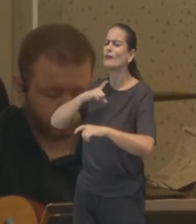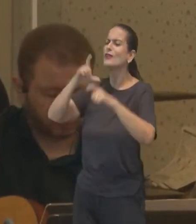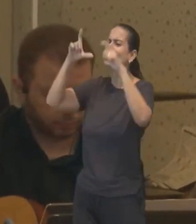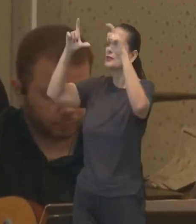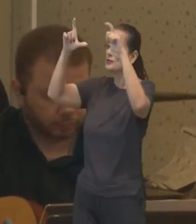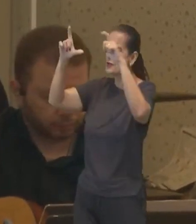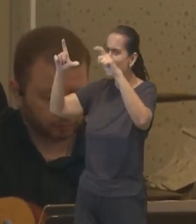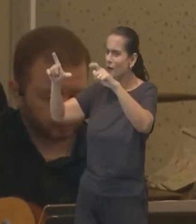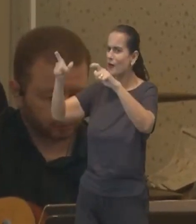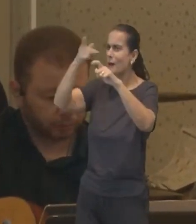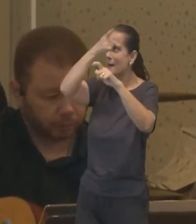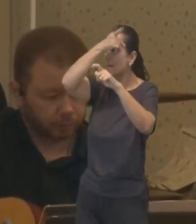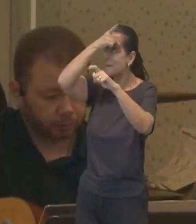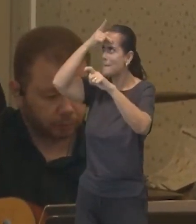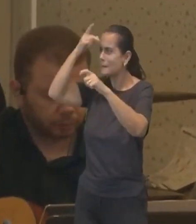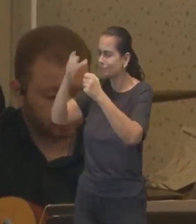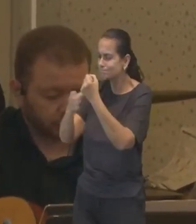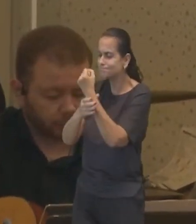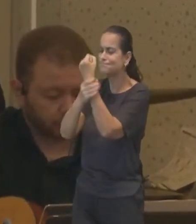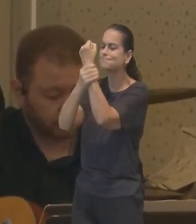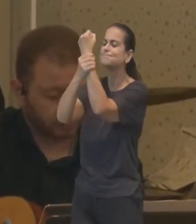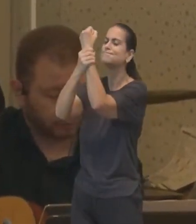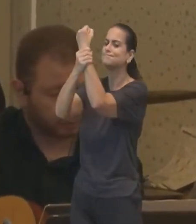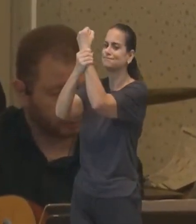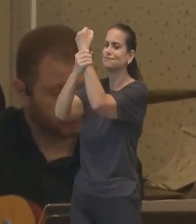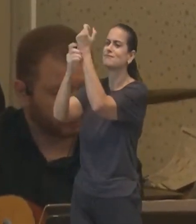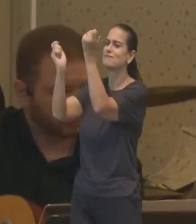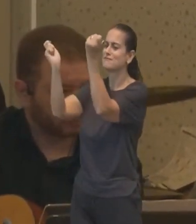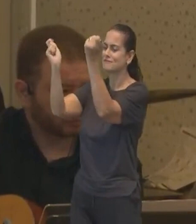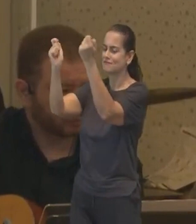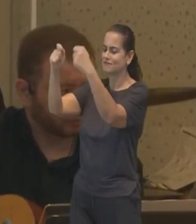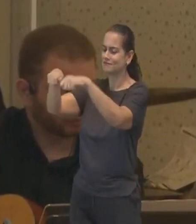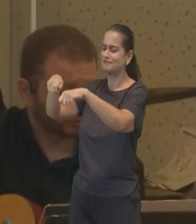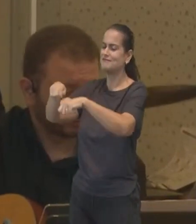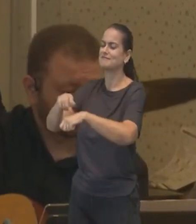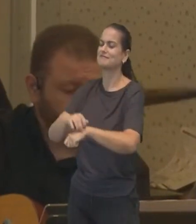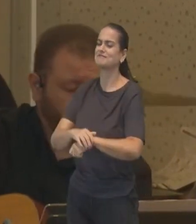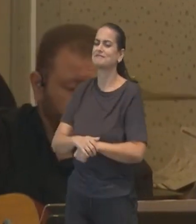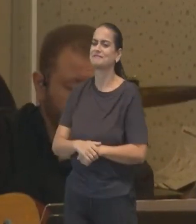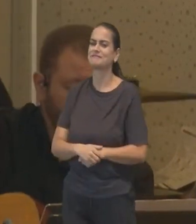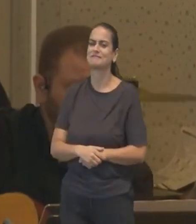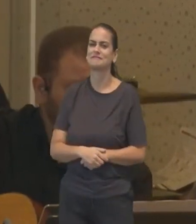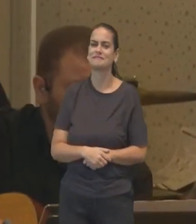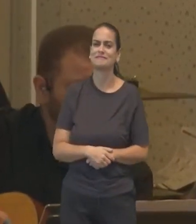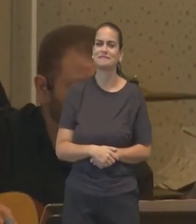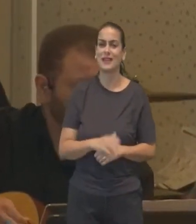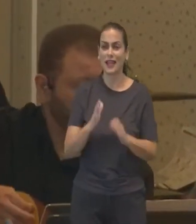muitas moradas. Aleluia.